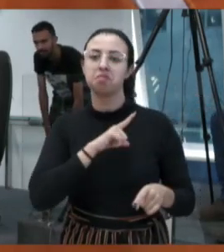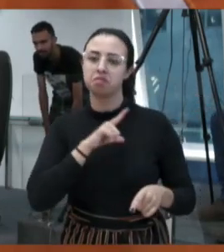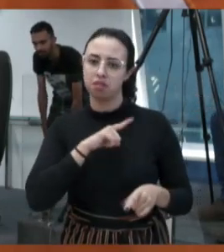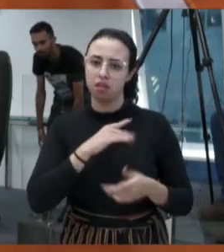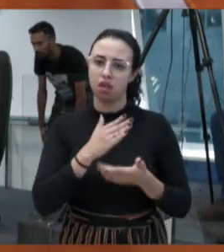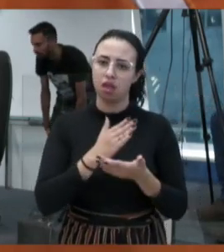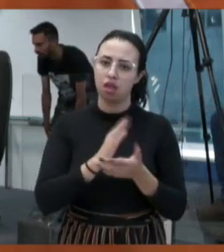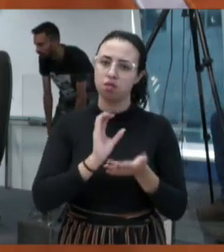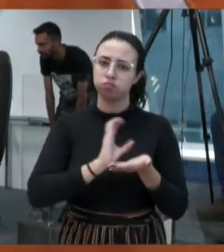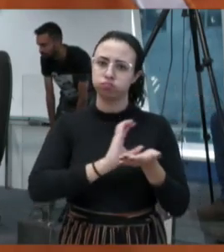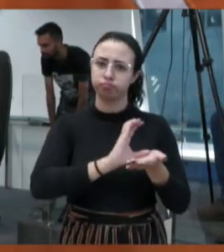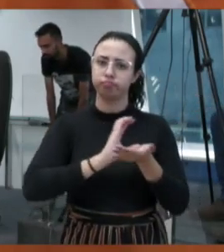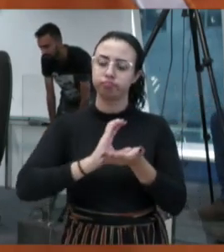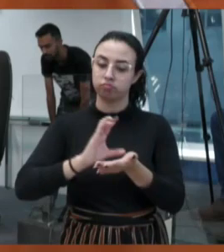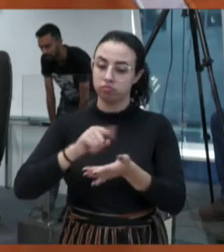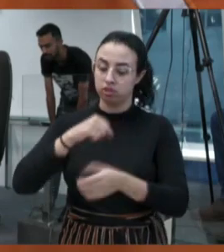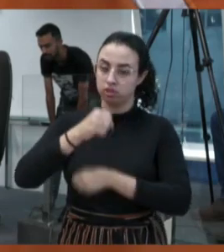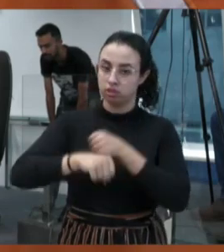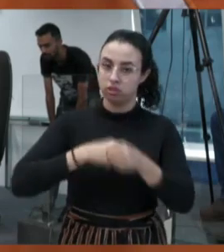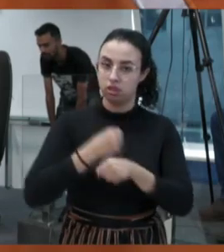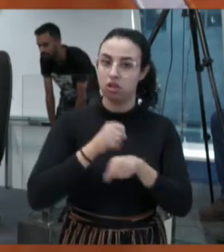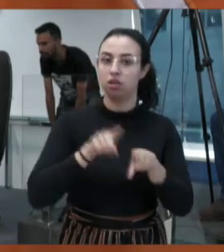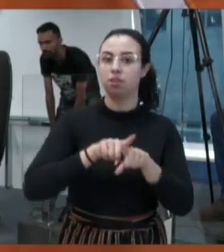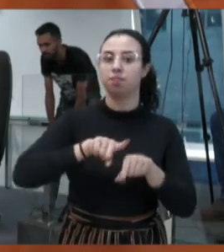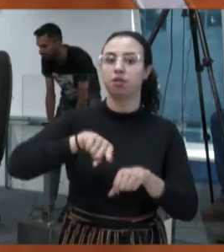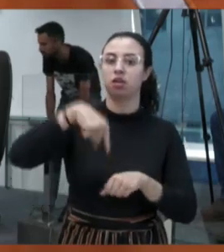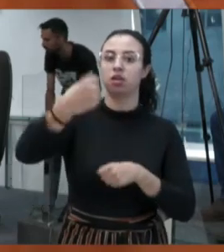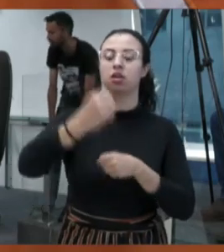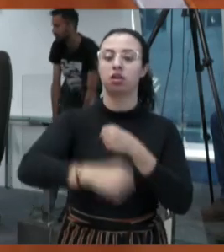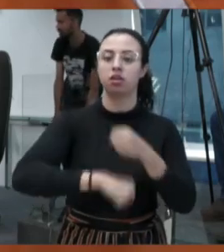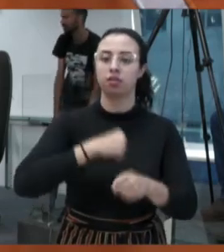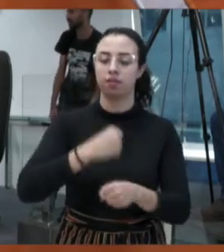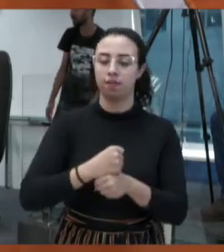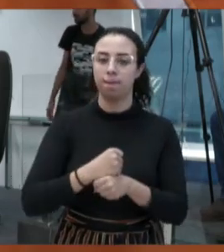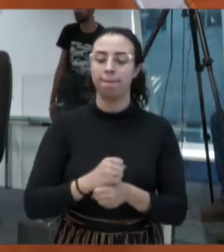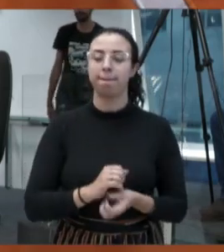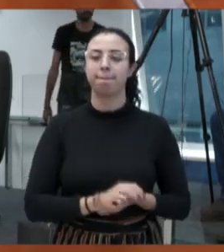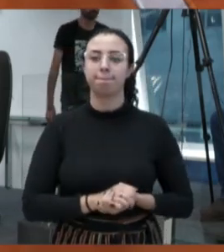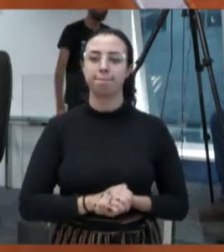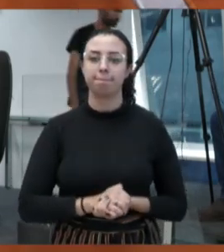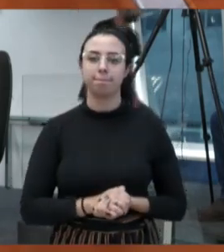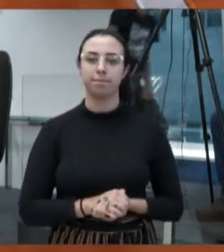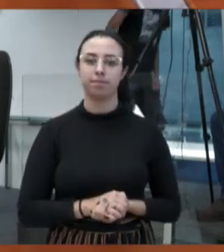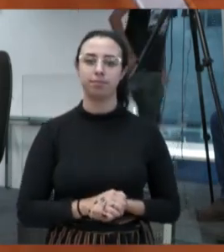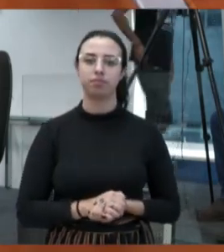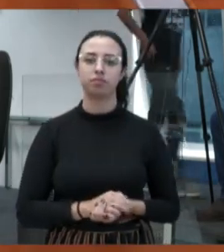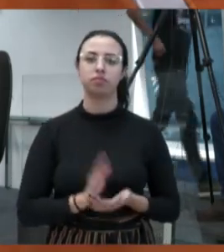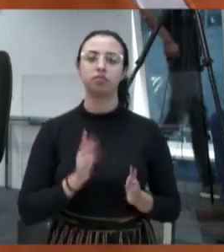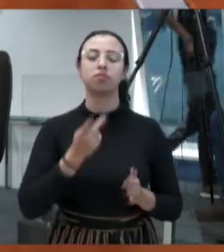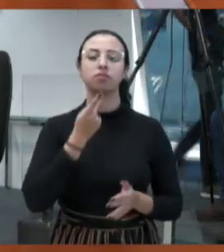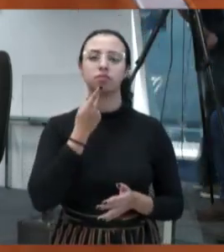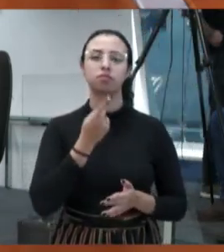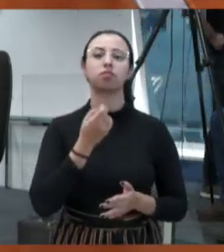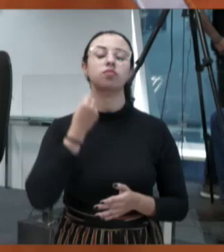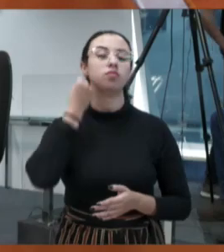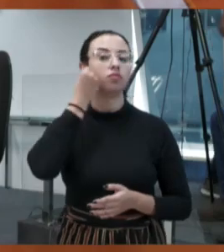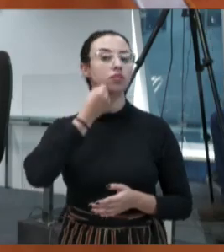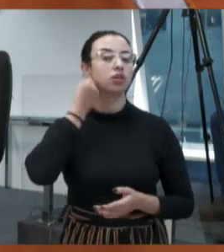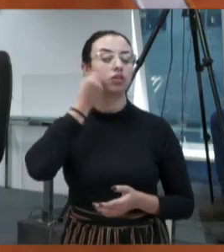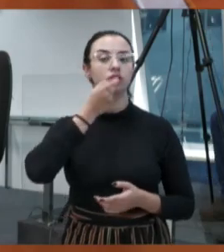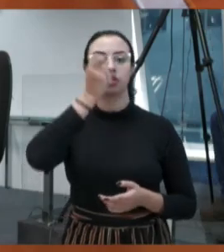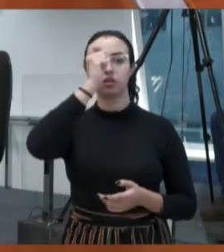emendas para o ano que vem. Então, nós temos que trabalhar nessa agora, já projetando outros para o ano que vem. E igual eu falei, o senador Cleitinho,